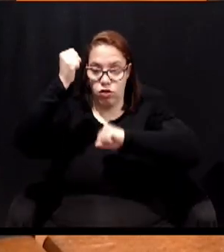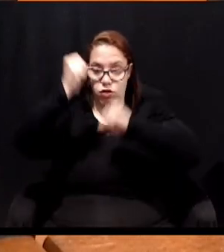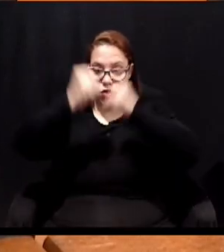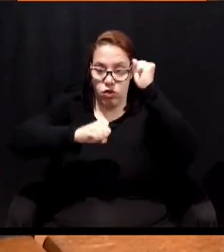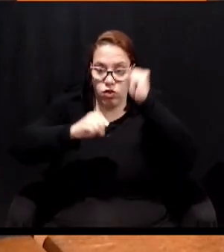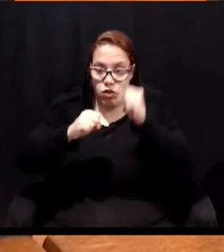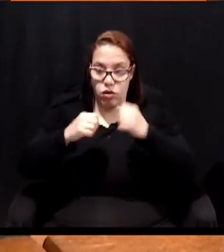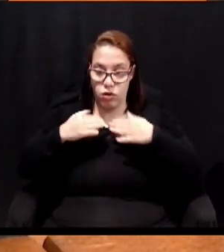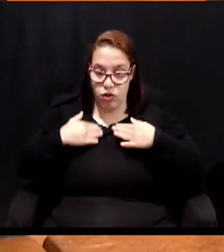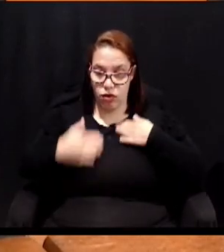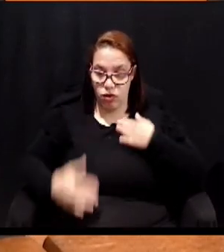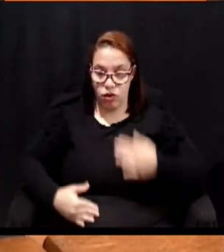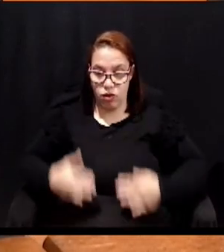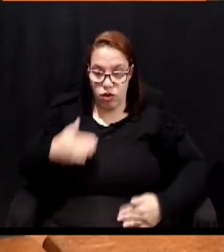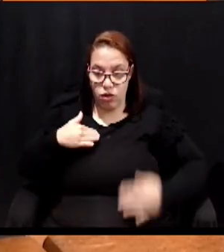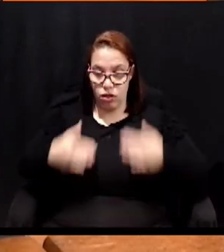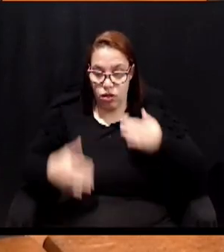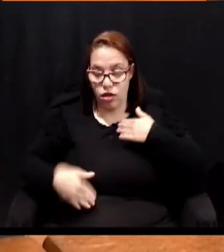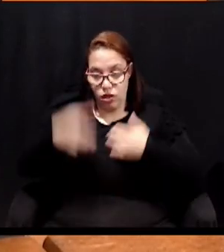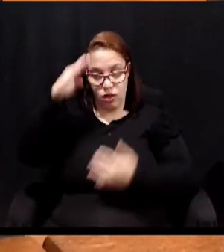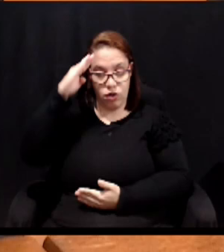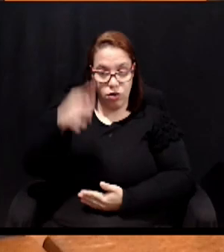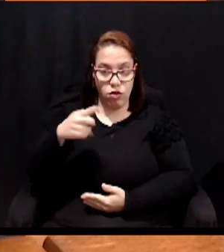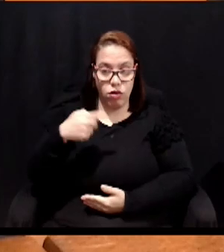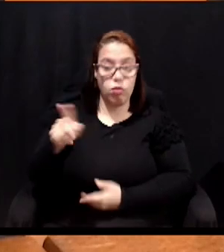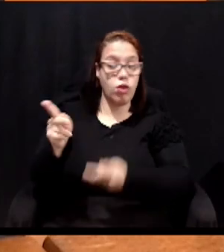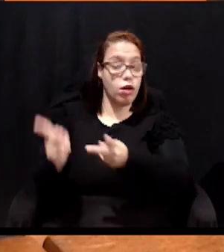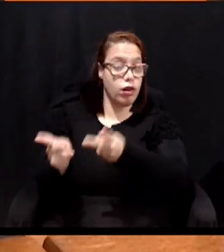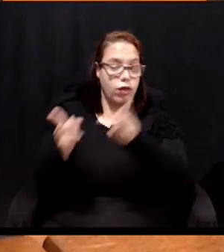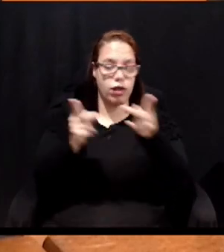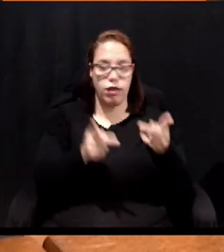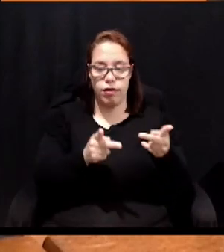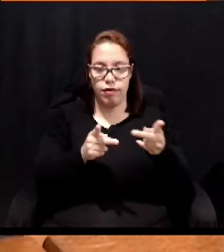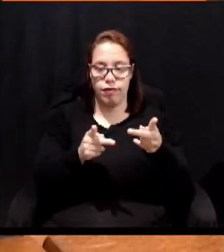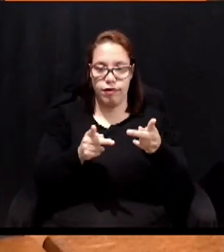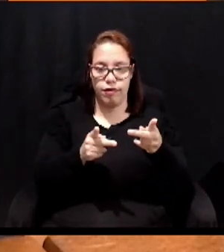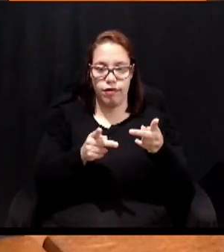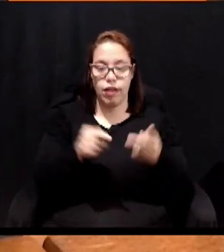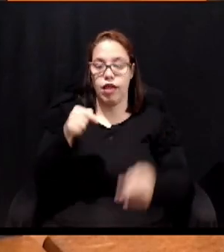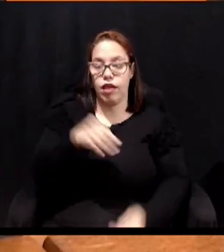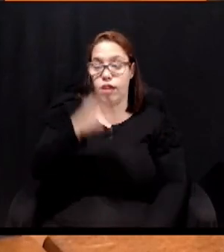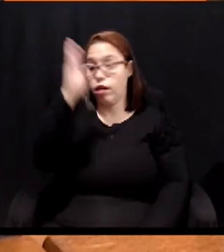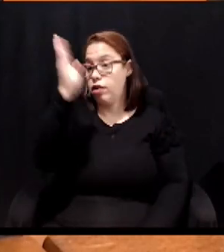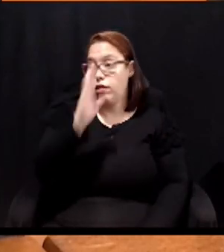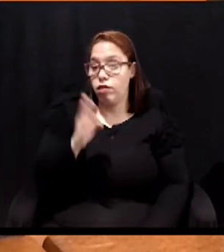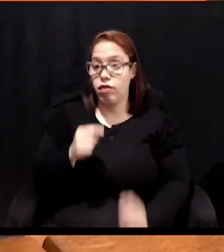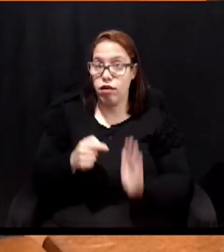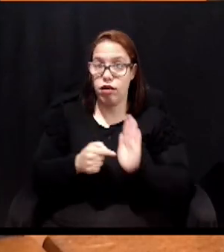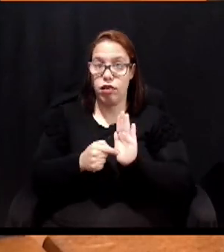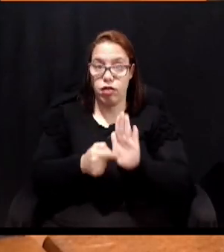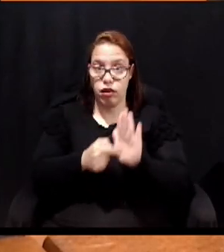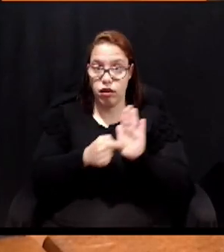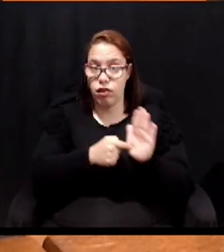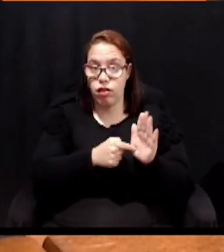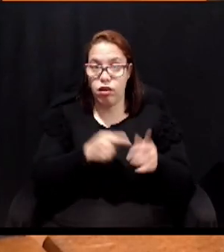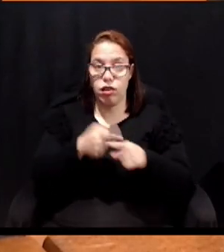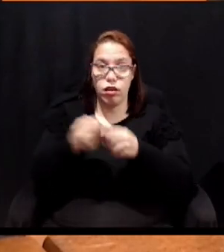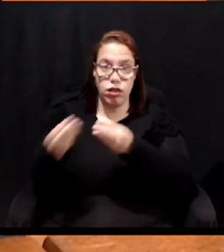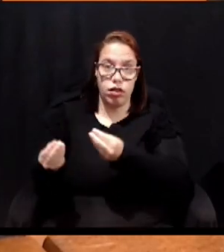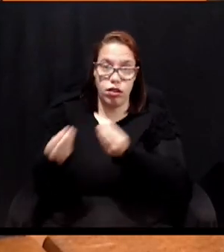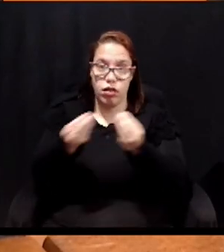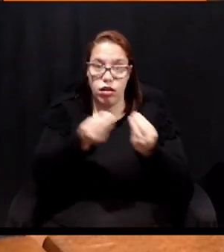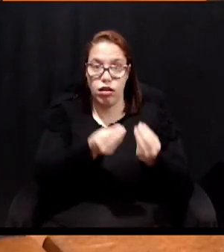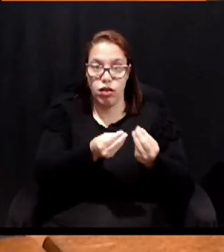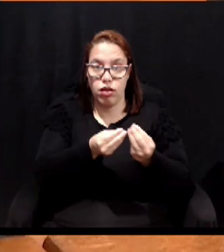tecidos, principalmente, para ir visitar essa feira aqui no Brasil e também expor, porque ele traz uma comitiva